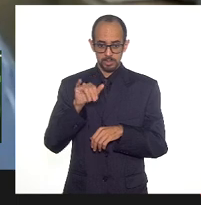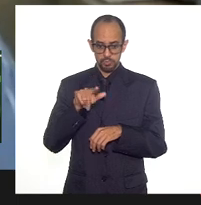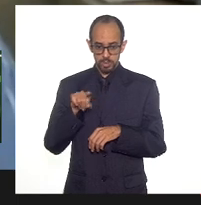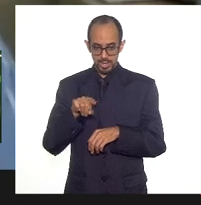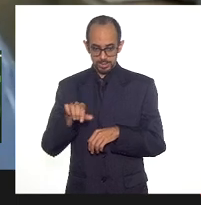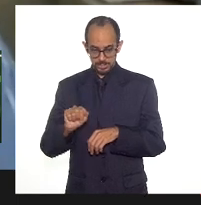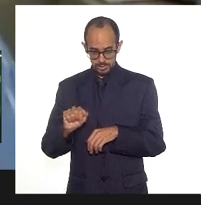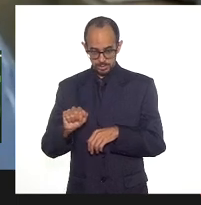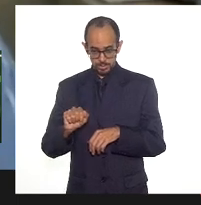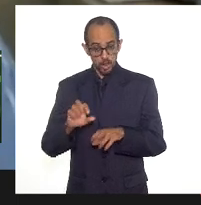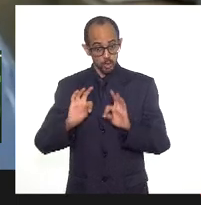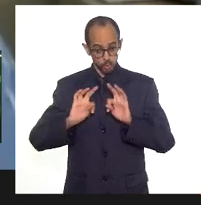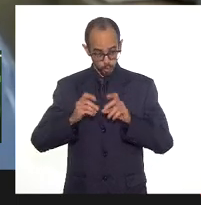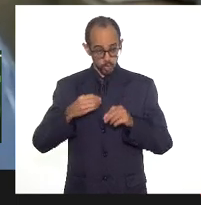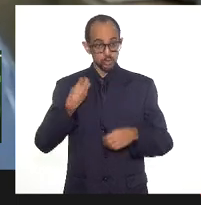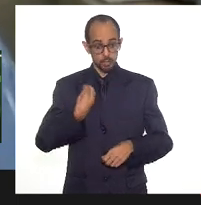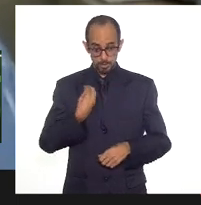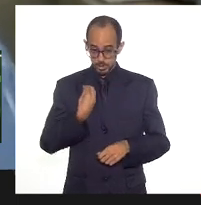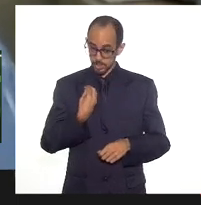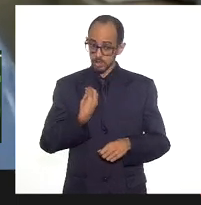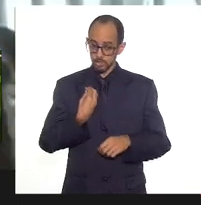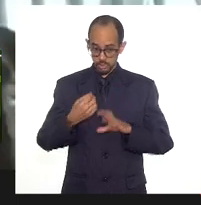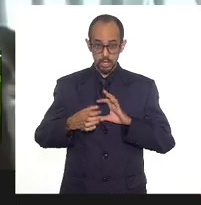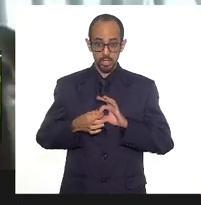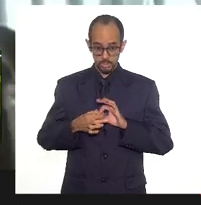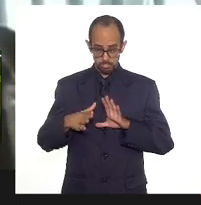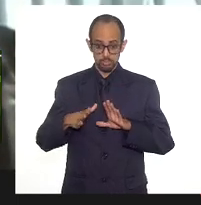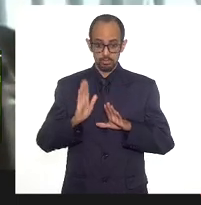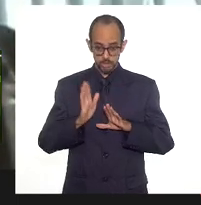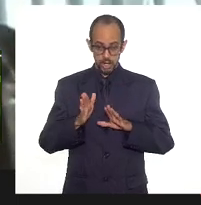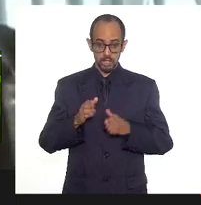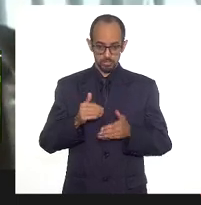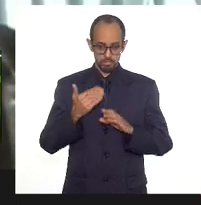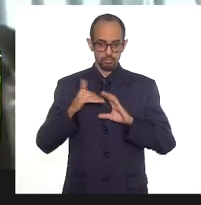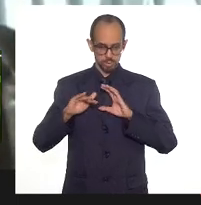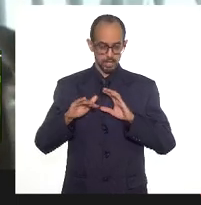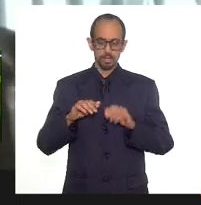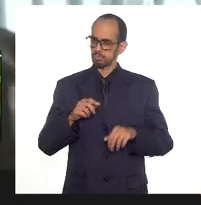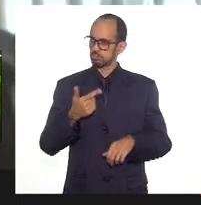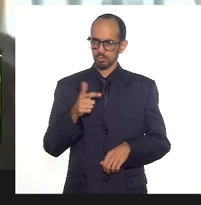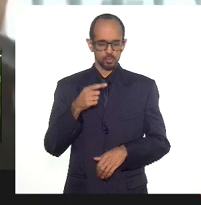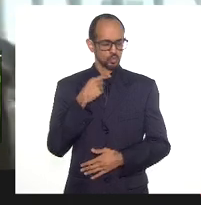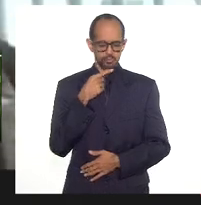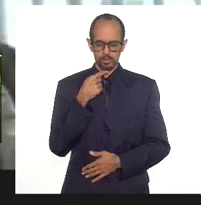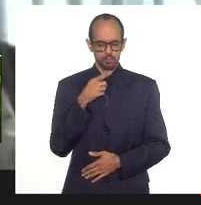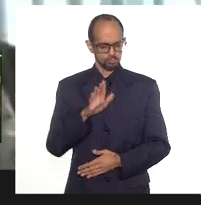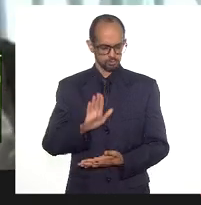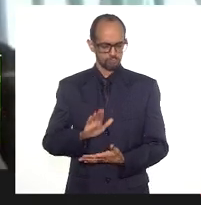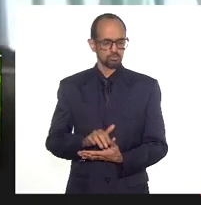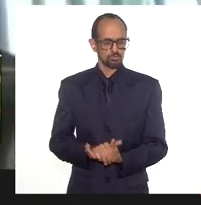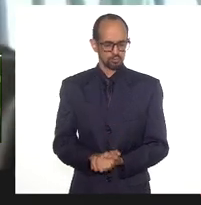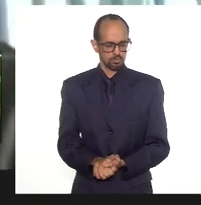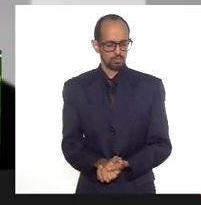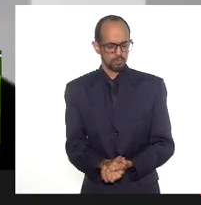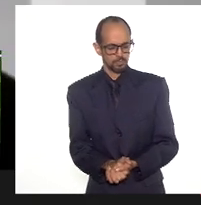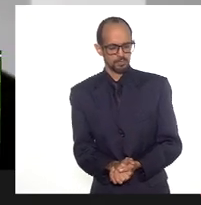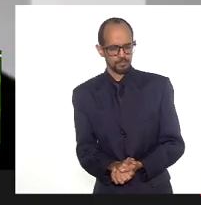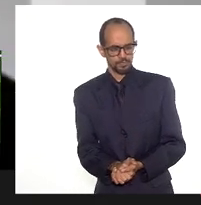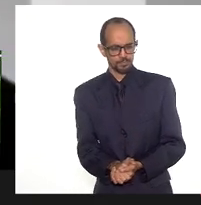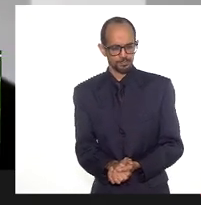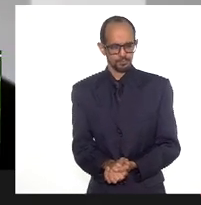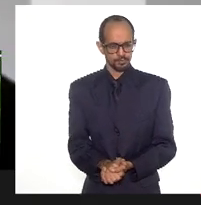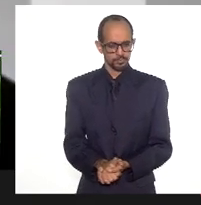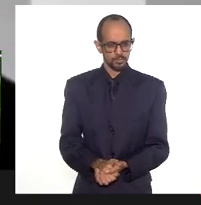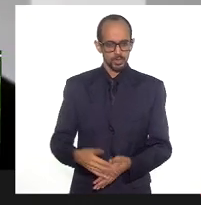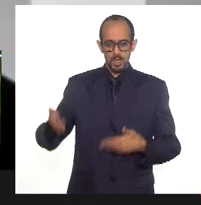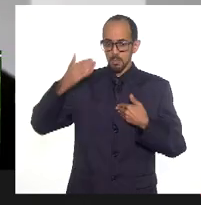disponibilizada a todos que estão presentes. Não tem dúvida nenhuma. Okay. Tá, obrigado. Bom,